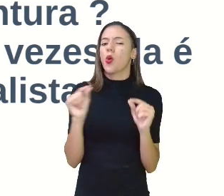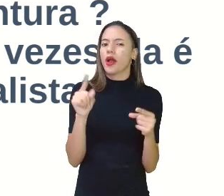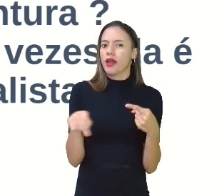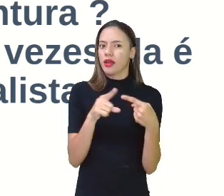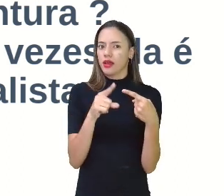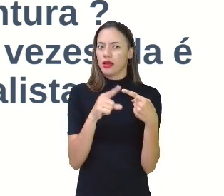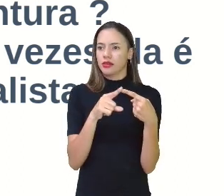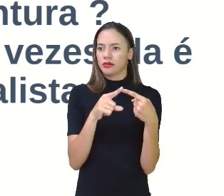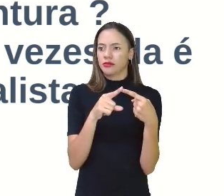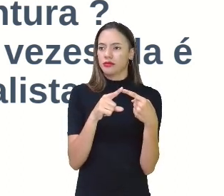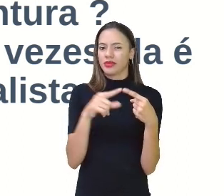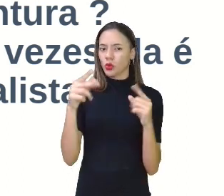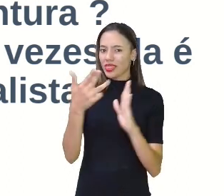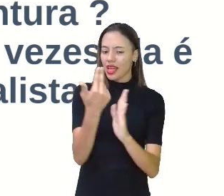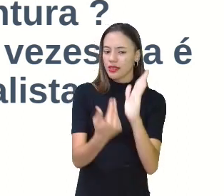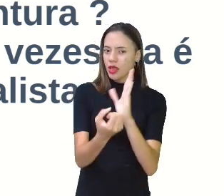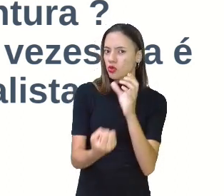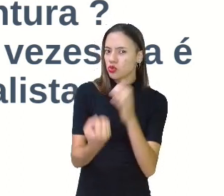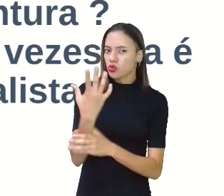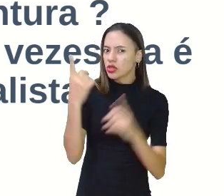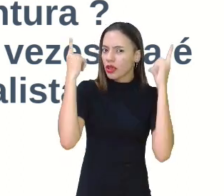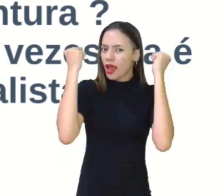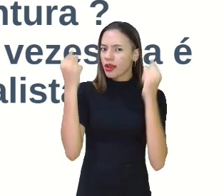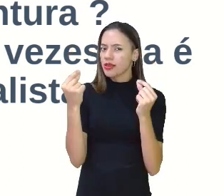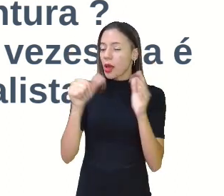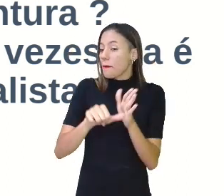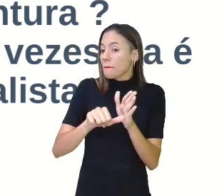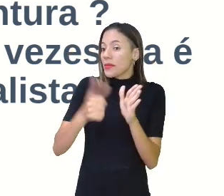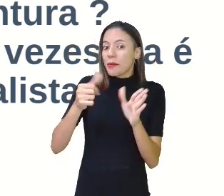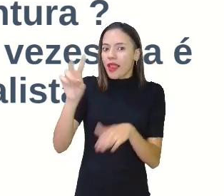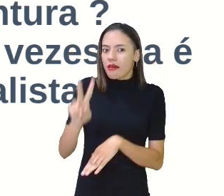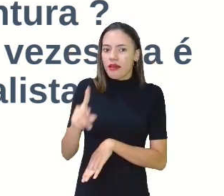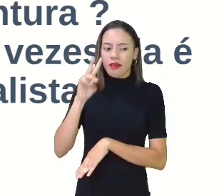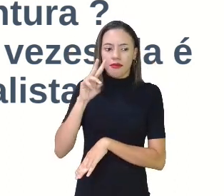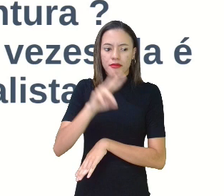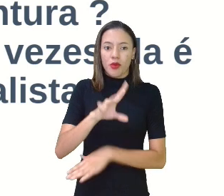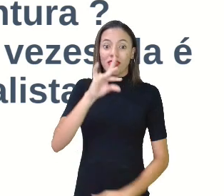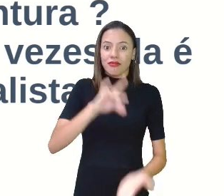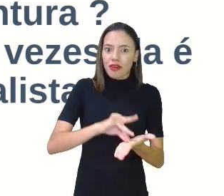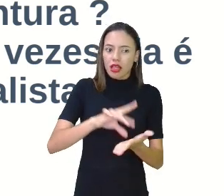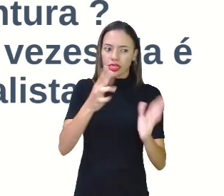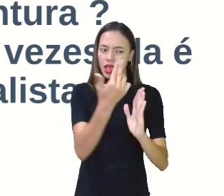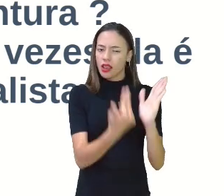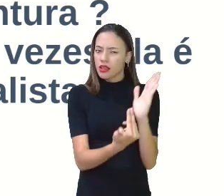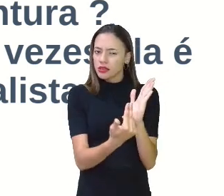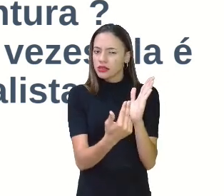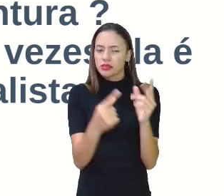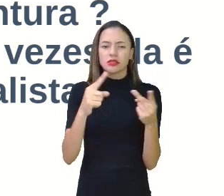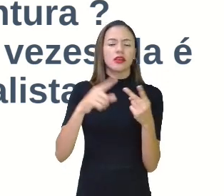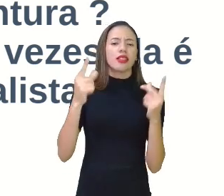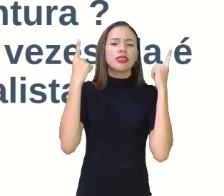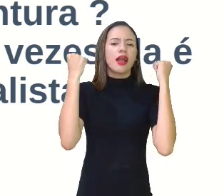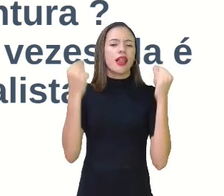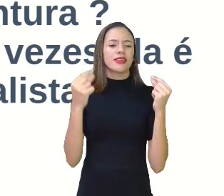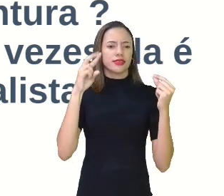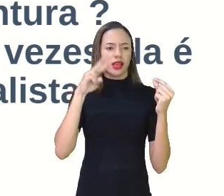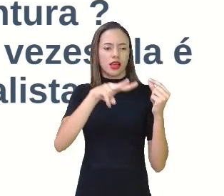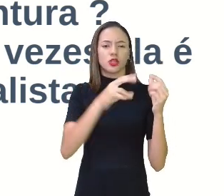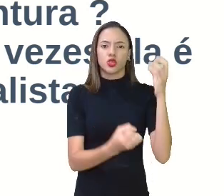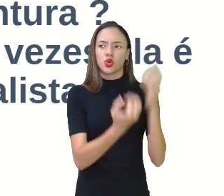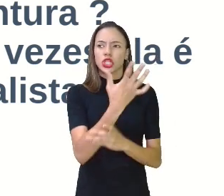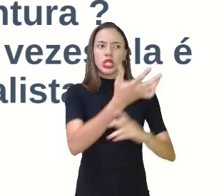na Grécia que chegou o desenho? Foi a primeira vez que a gente viu o desenho? Foi na Grécia que surgiu a modelagem?